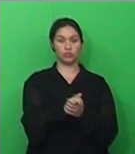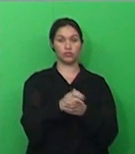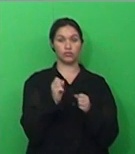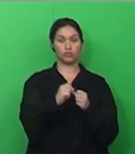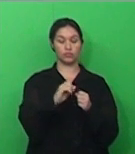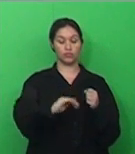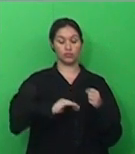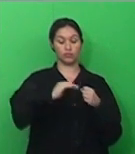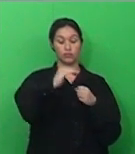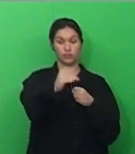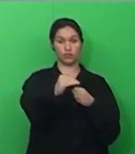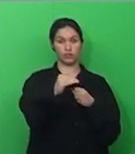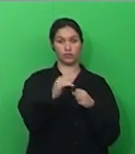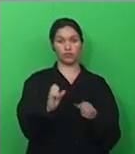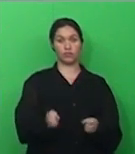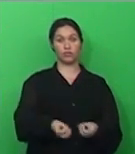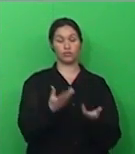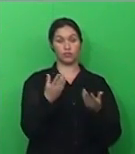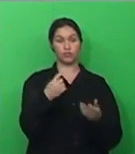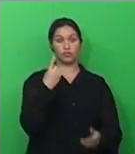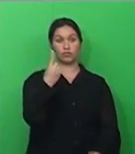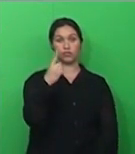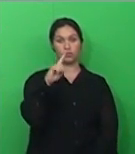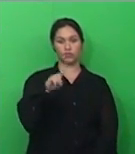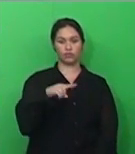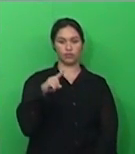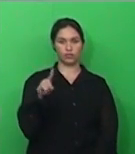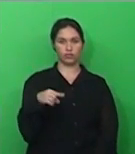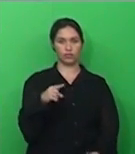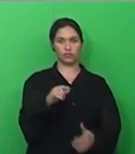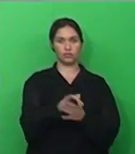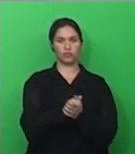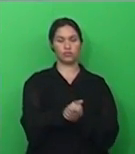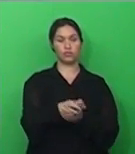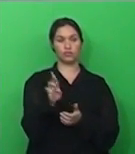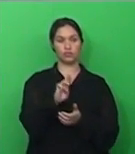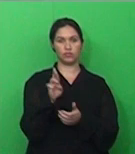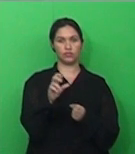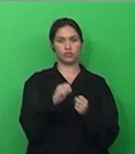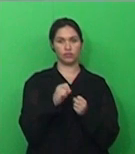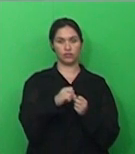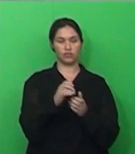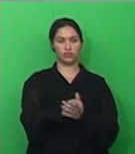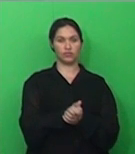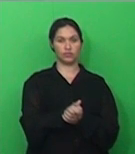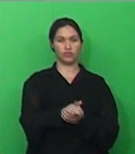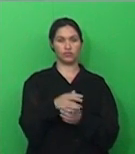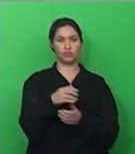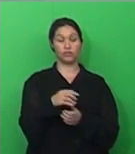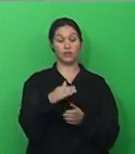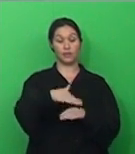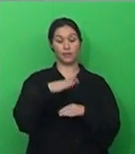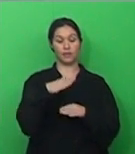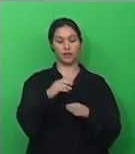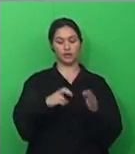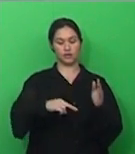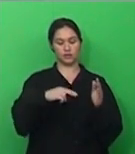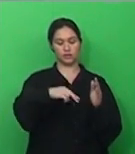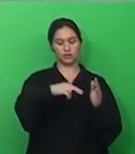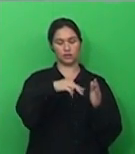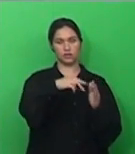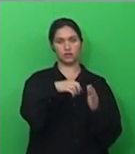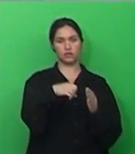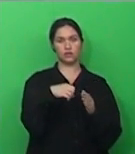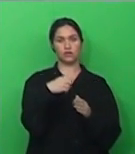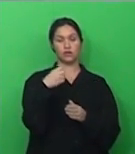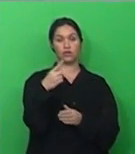R$ 1 milhão. E a esteira rolante ou a escada rolante, mais R$ 1 milhão e 300, totalizando R$ 2,3 milhões. Então, através de uma